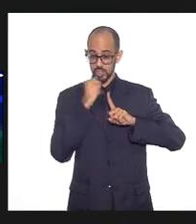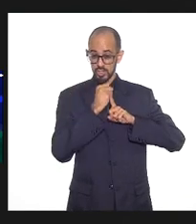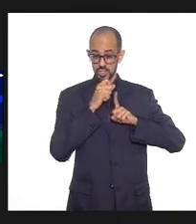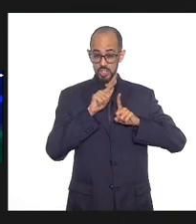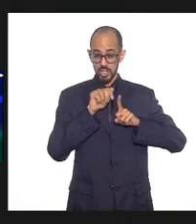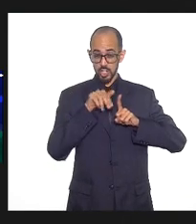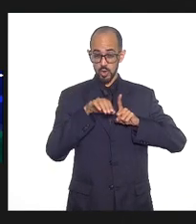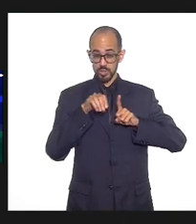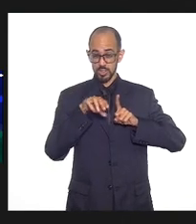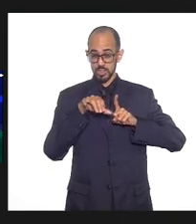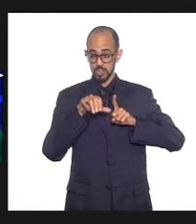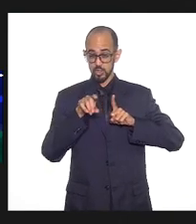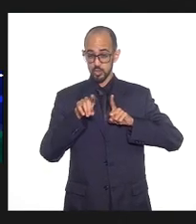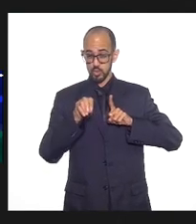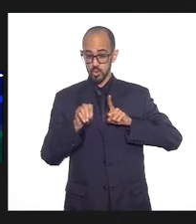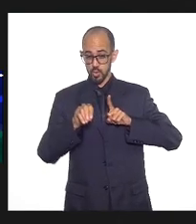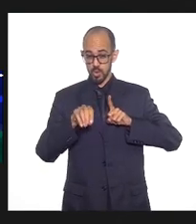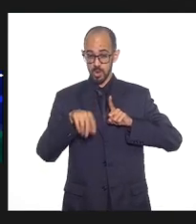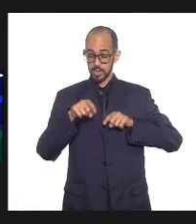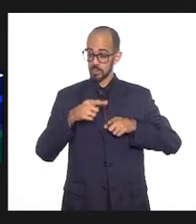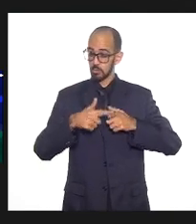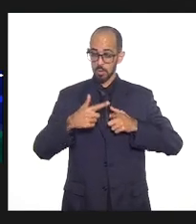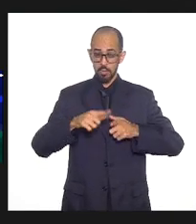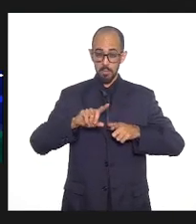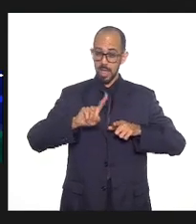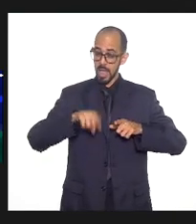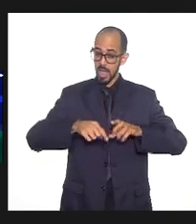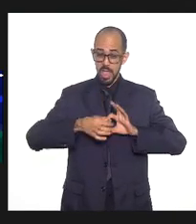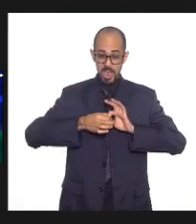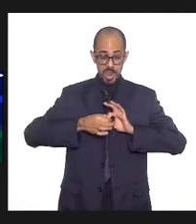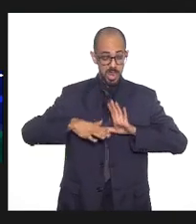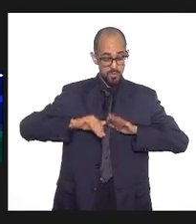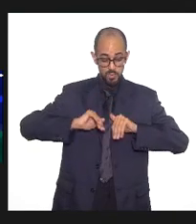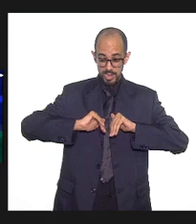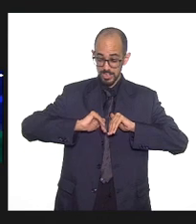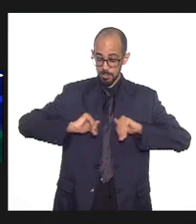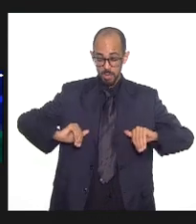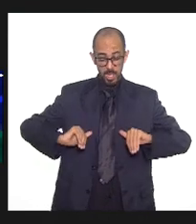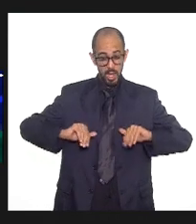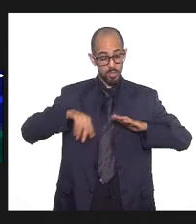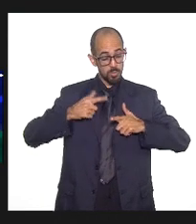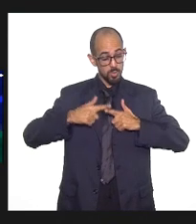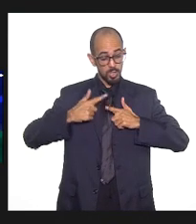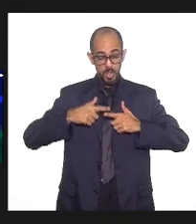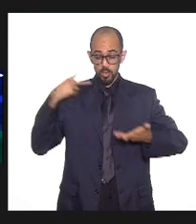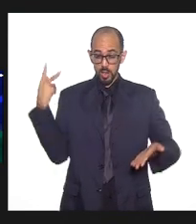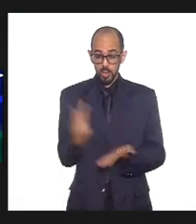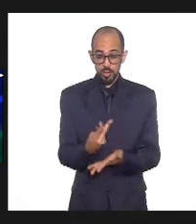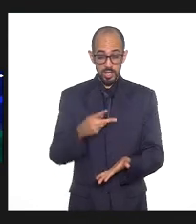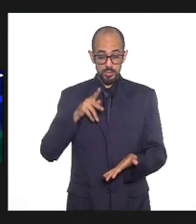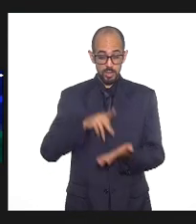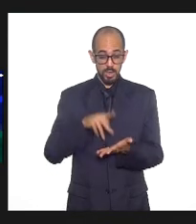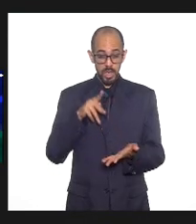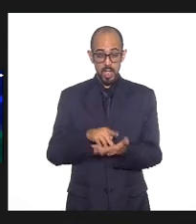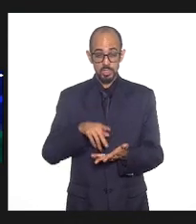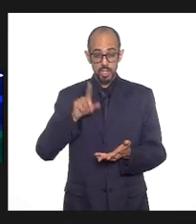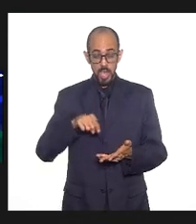acho que essa questão ela é independente, porque o que ocorre é que